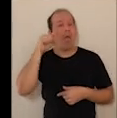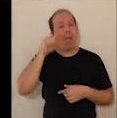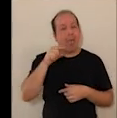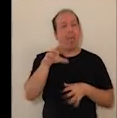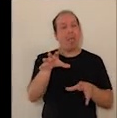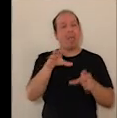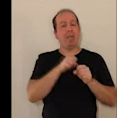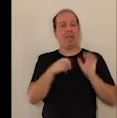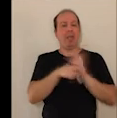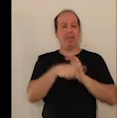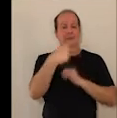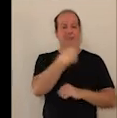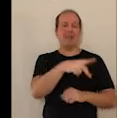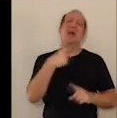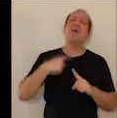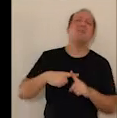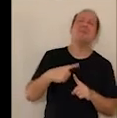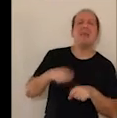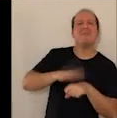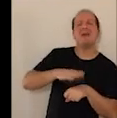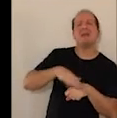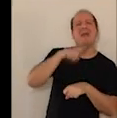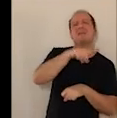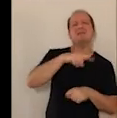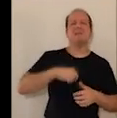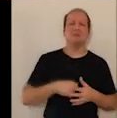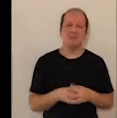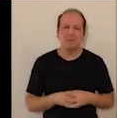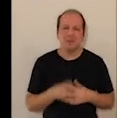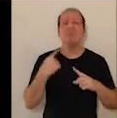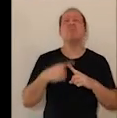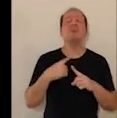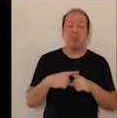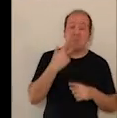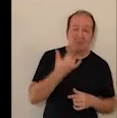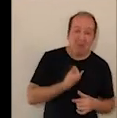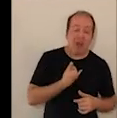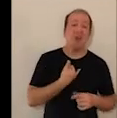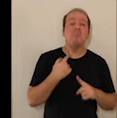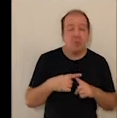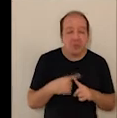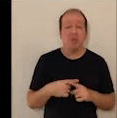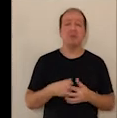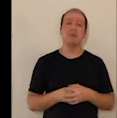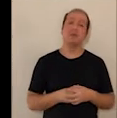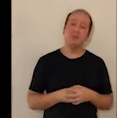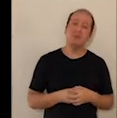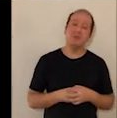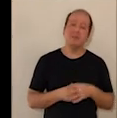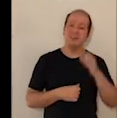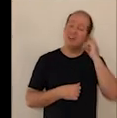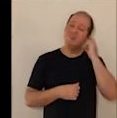deserdou? E por que ele faria uma barbaridade dessas, hein? Por quê? Me diga. Me diga.